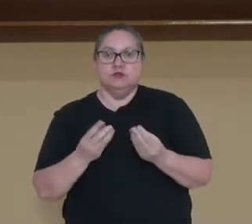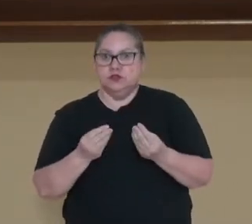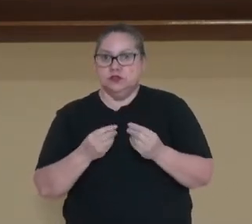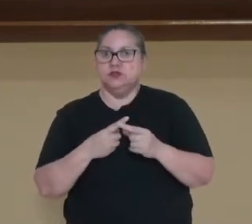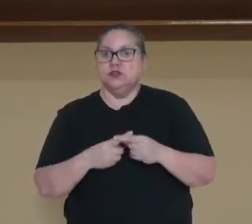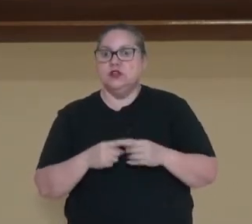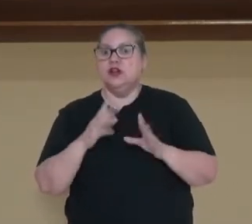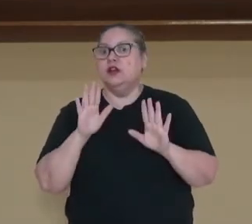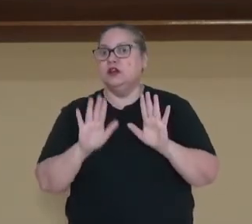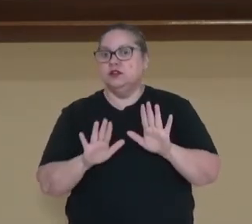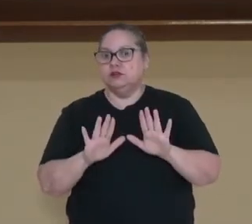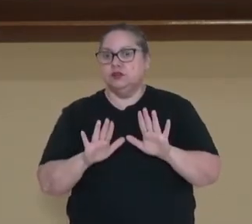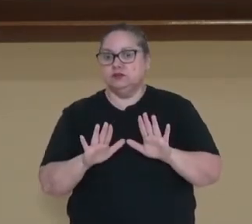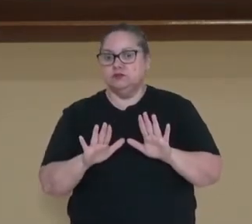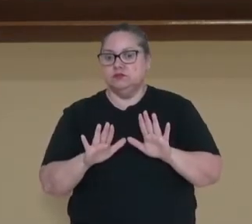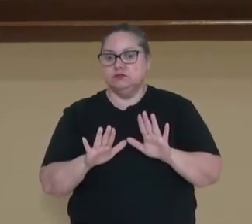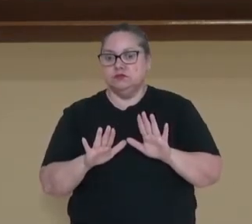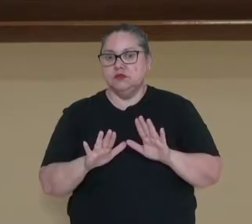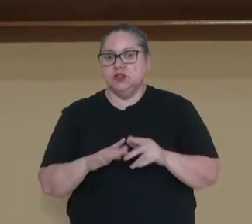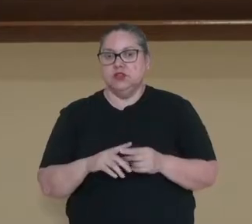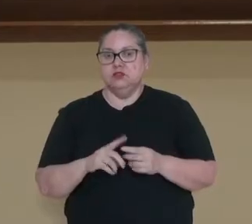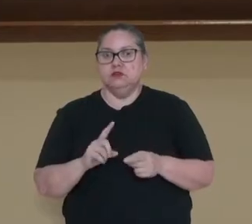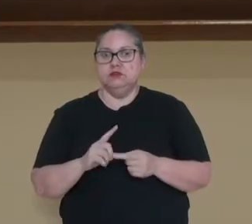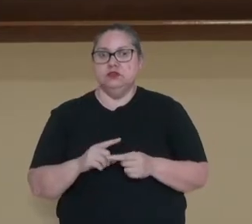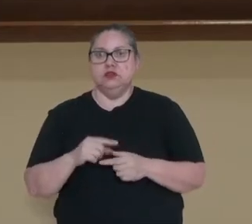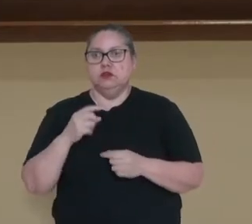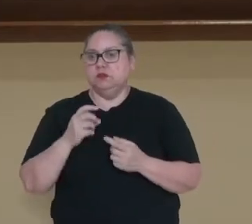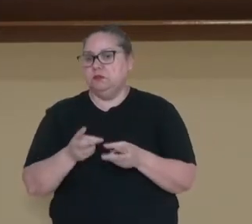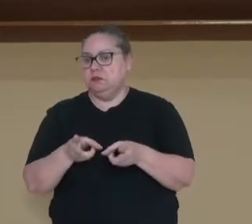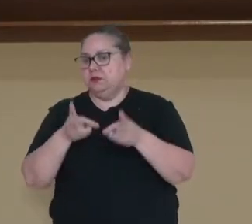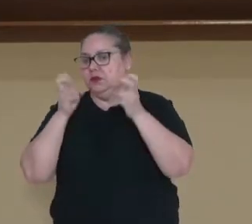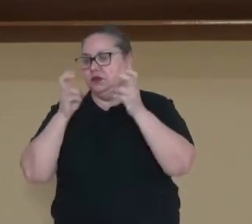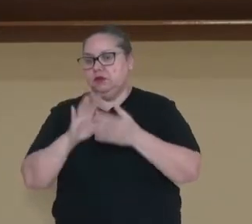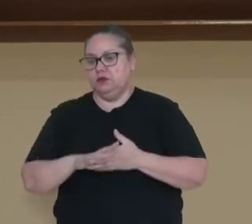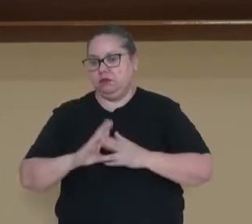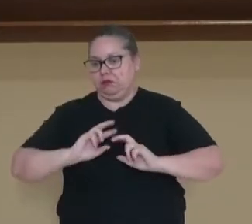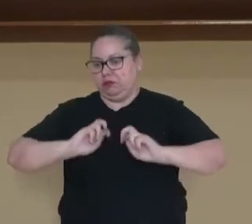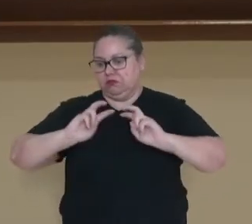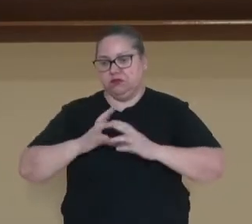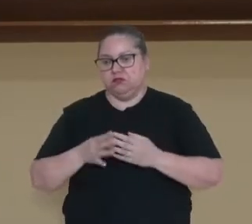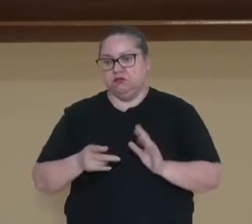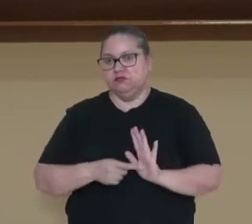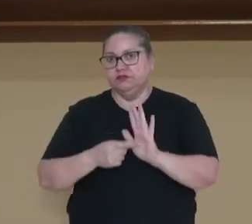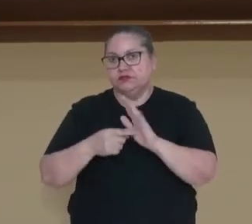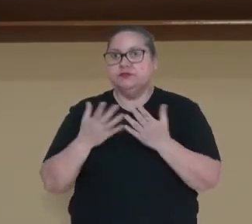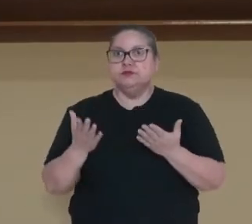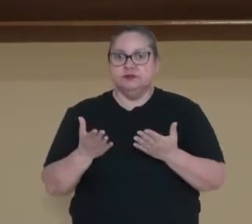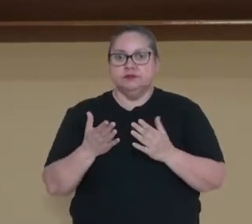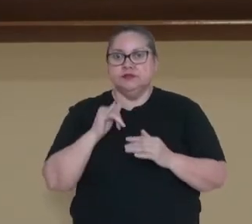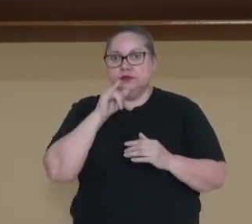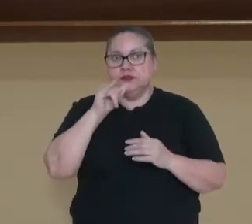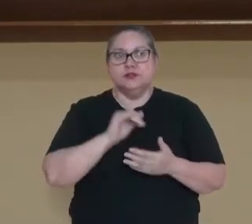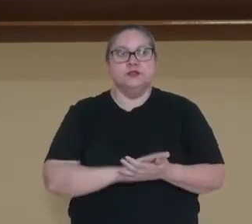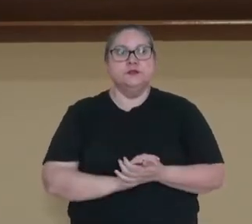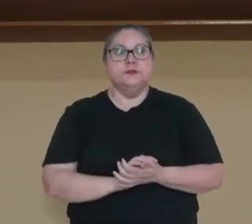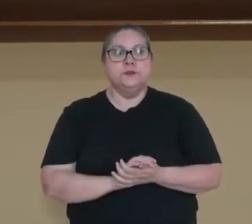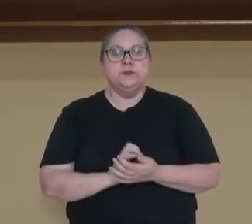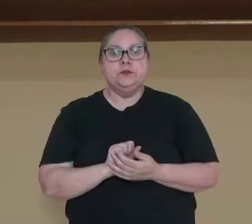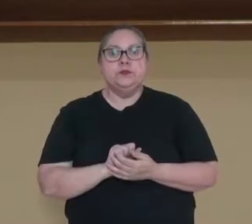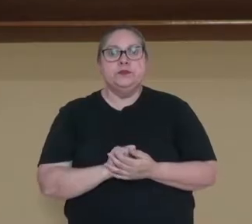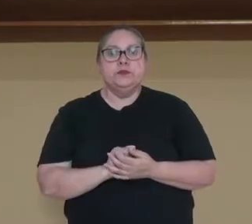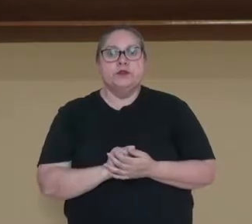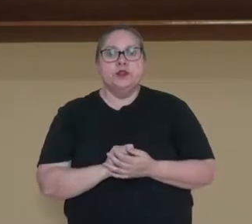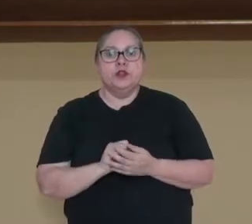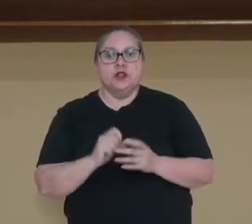muitas vezes até de forma involuntária. Nós nem percebemos que estamos transmitindo aquela mensagem, tá?